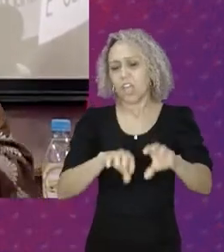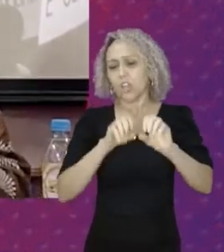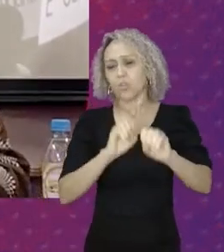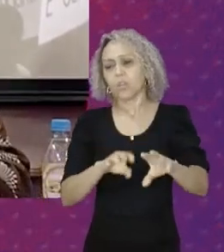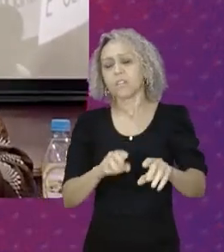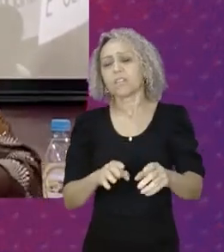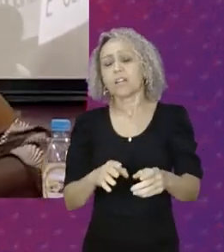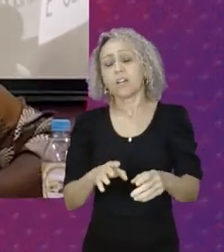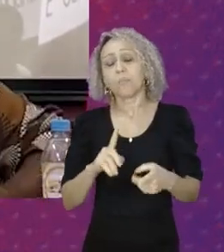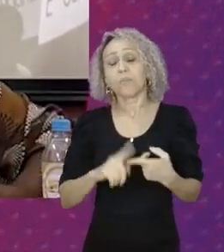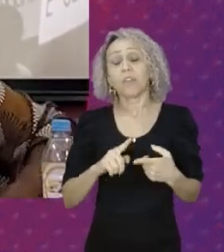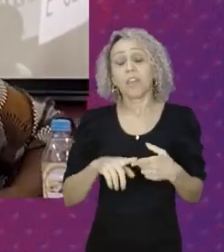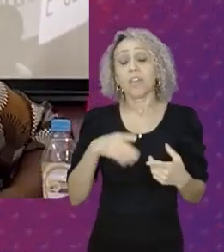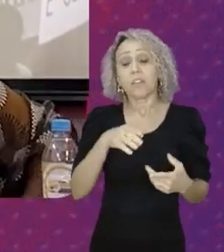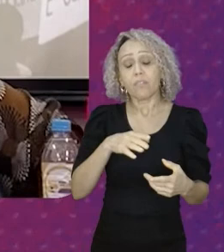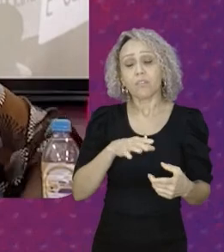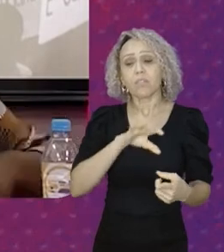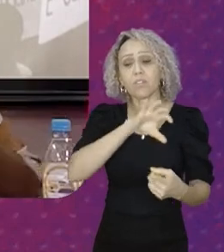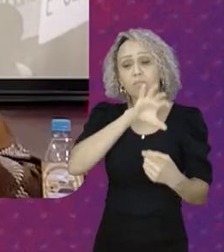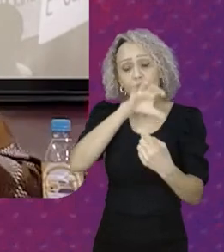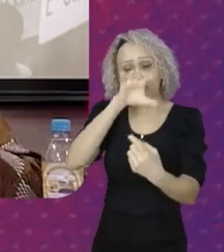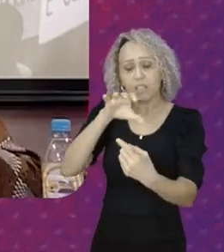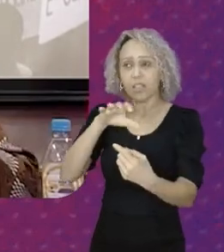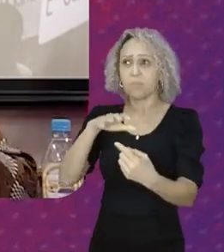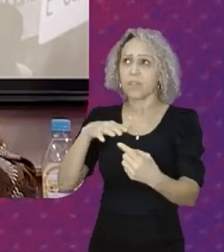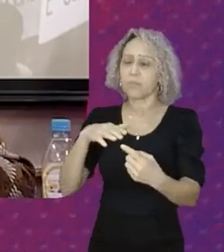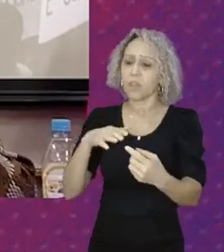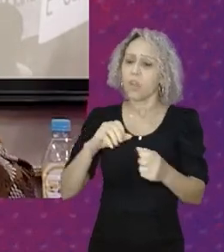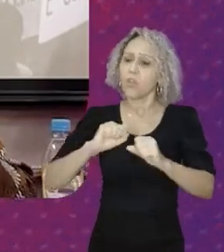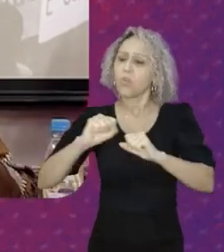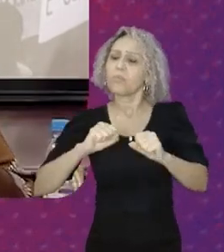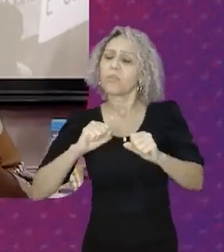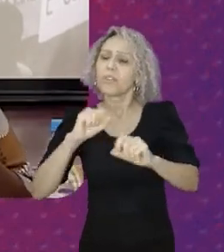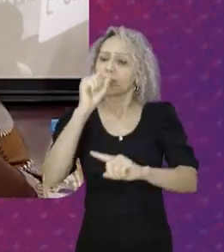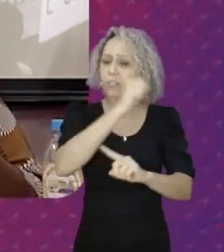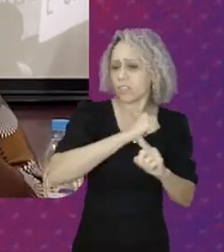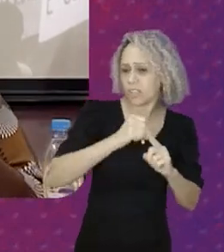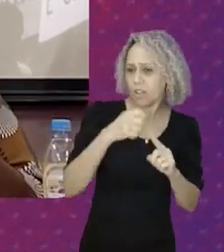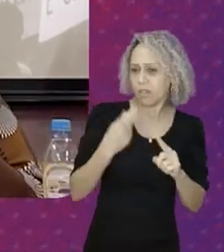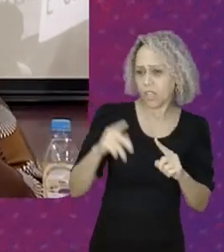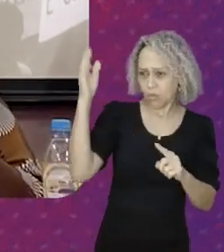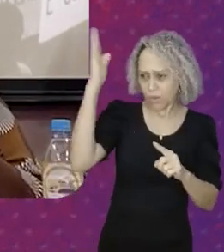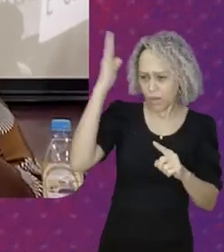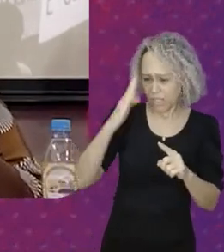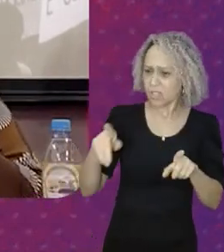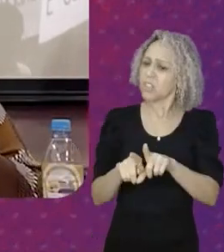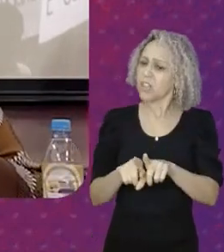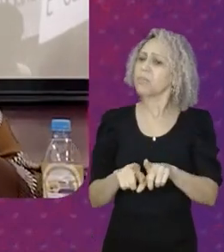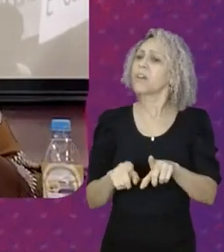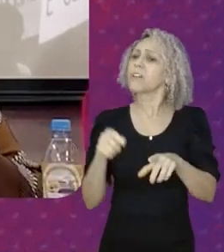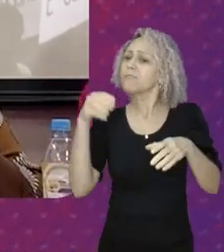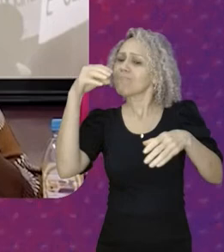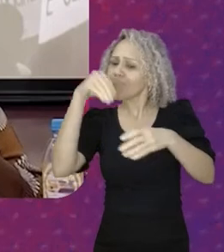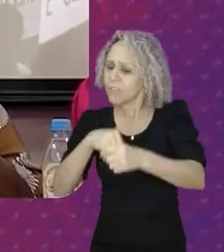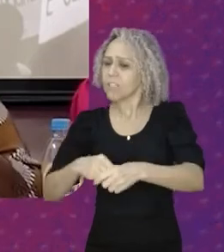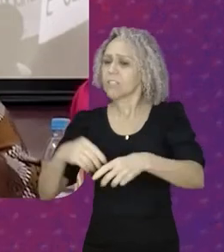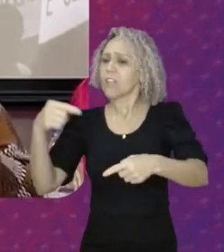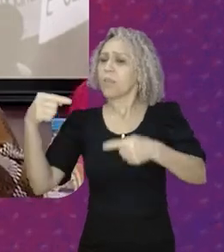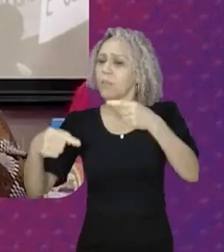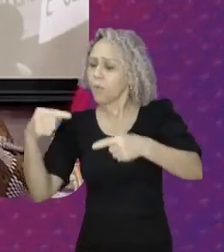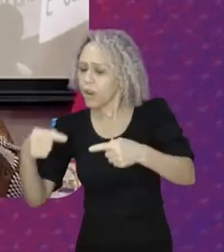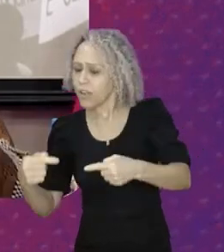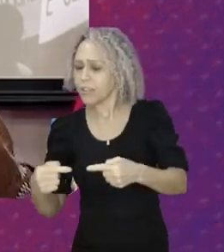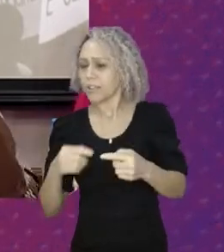vai incidindo sobre as políticas públicas, para alargar o escopo da nossa compreensão sobre os direitos